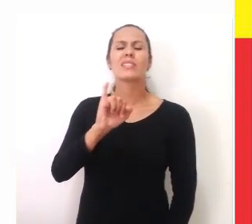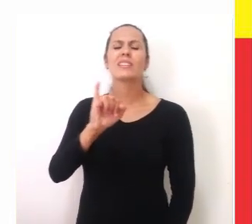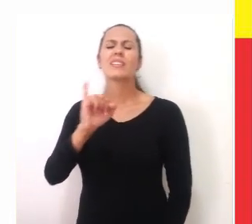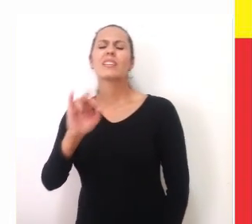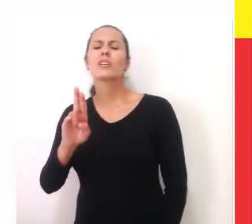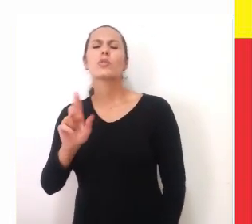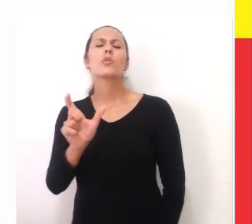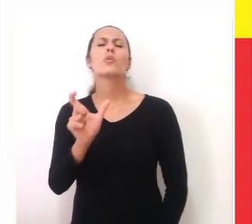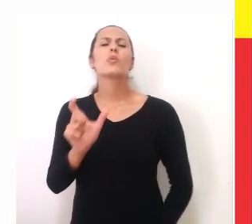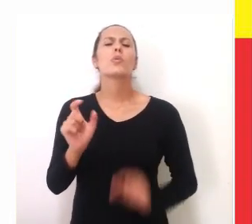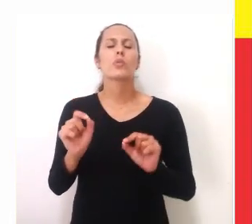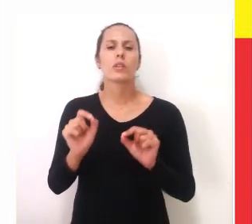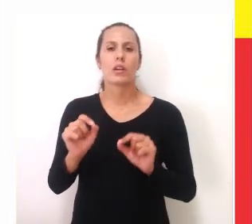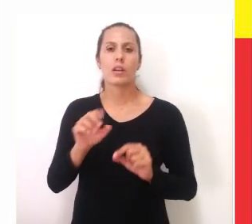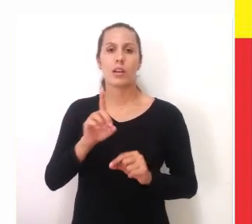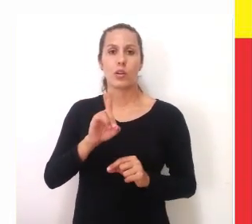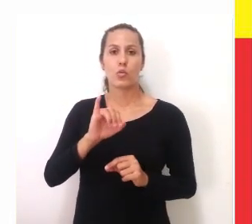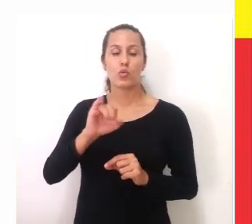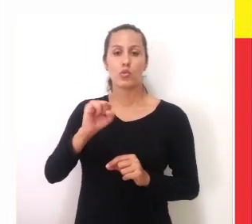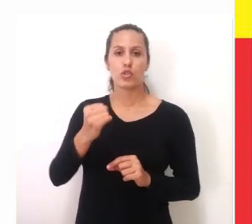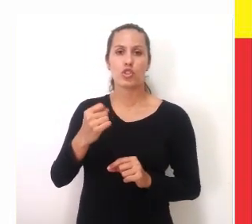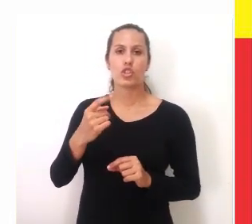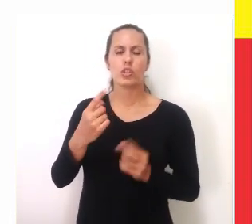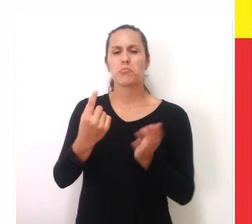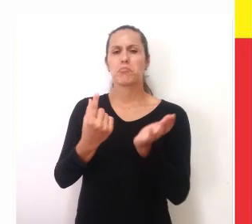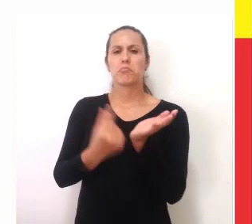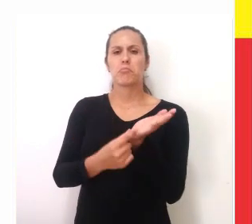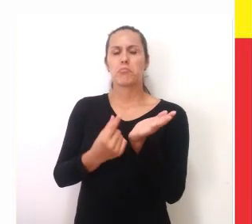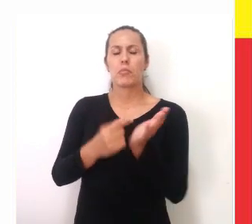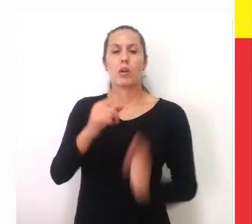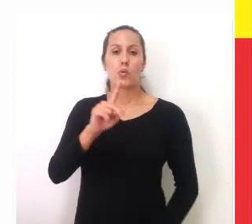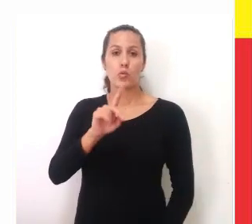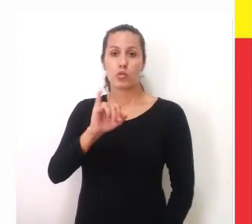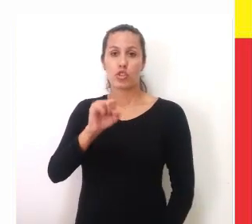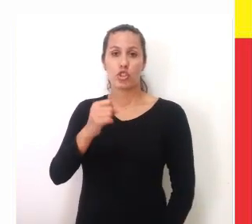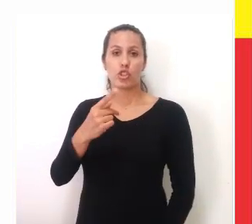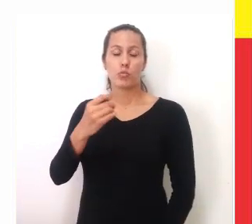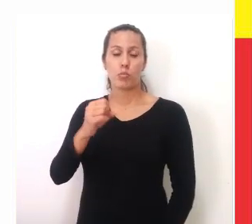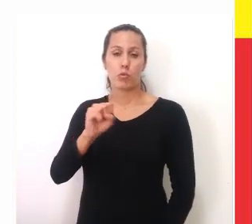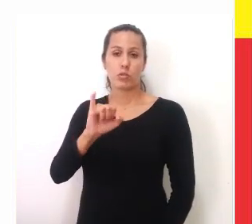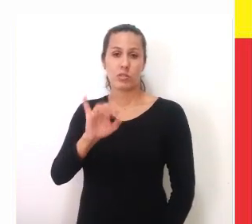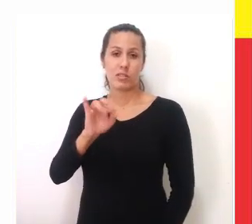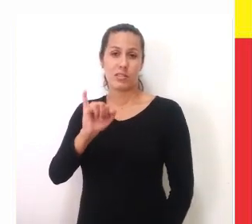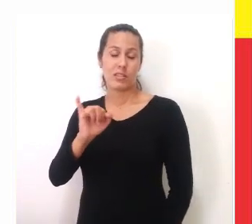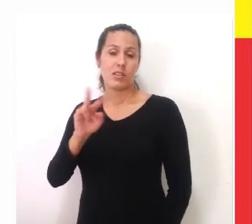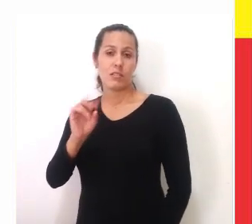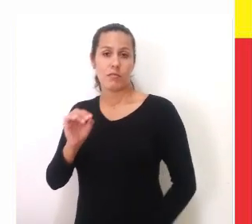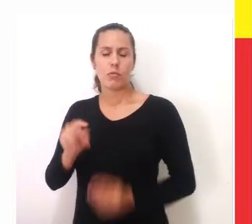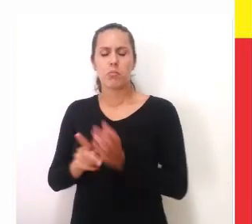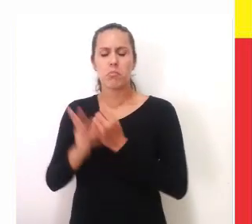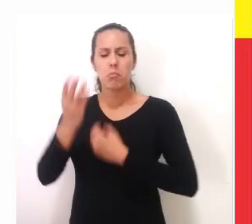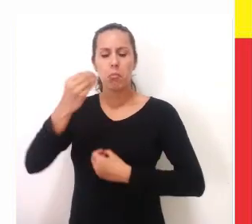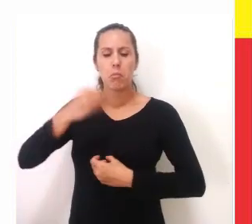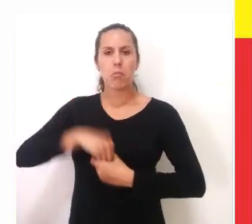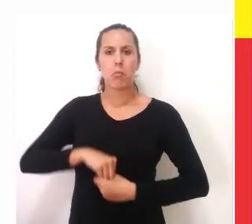uma sigla e ela significa dispositivo intrauterino.